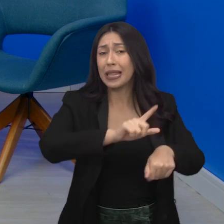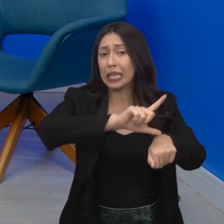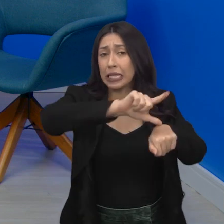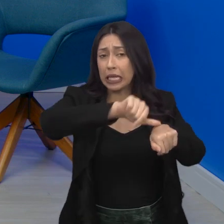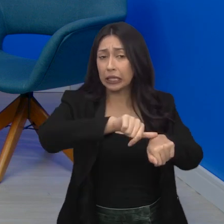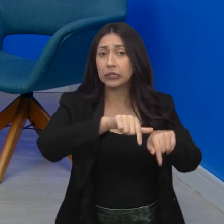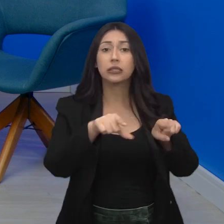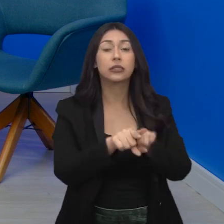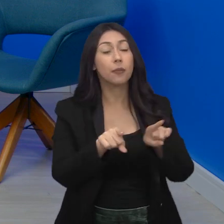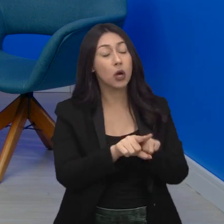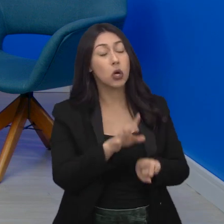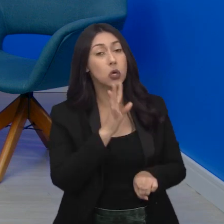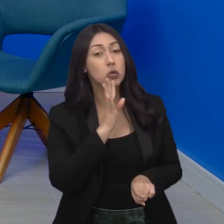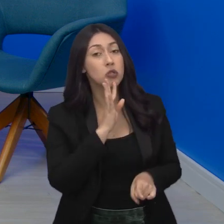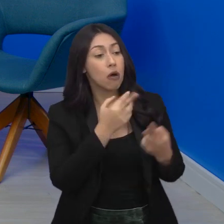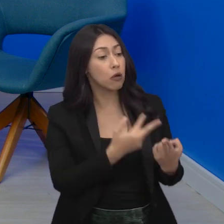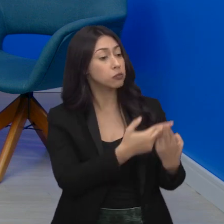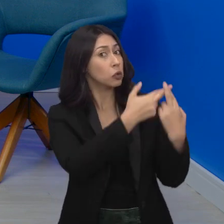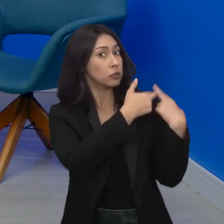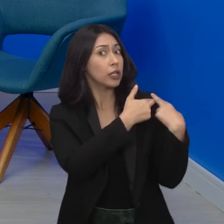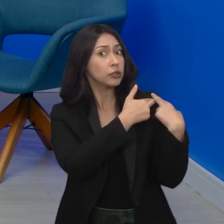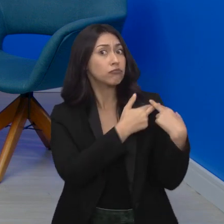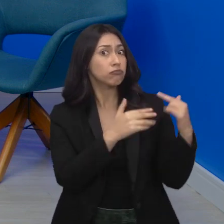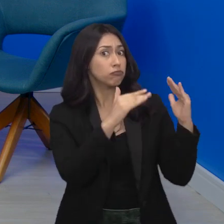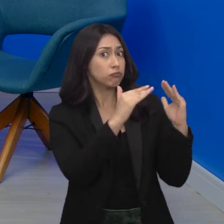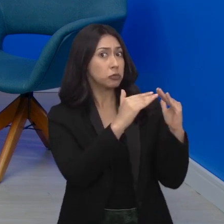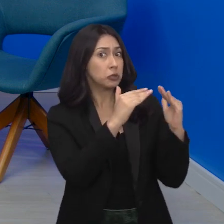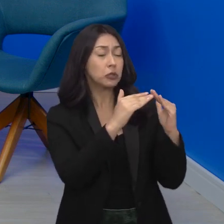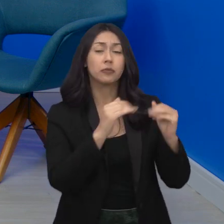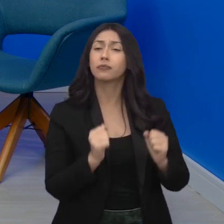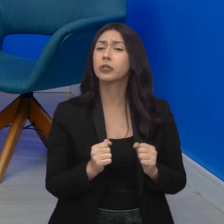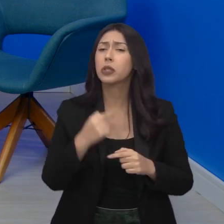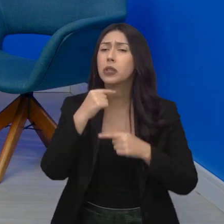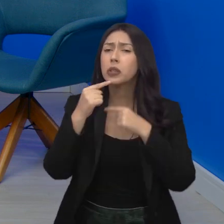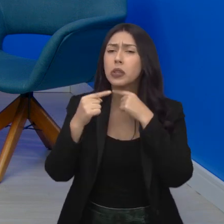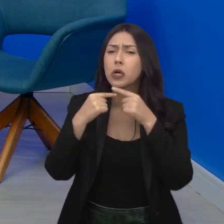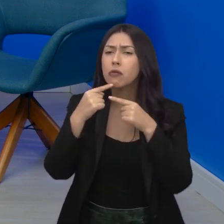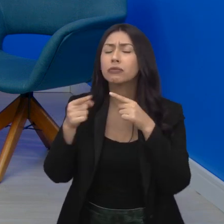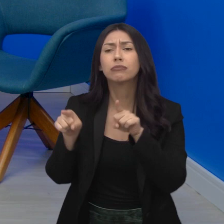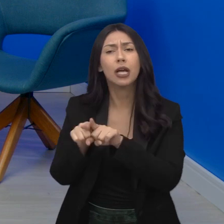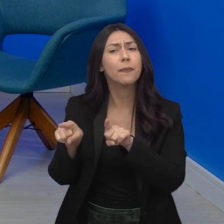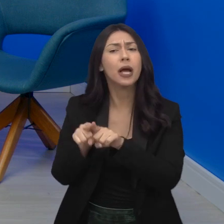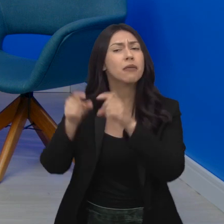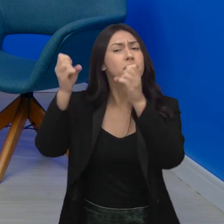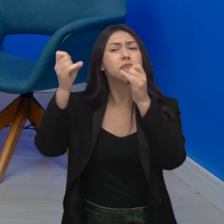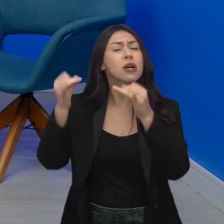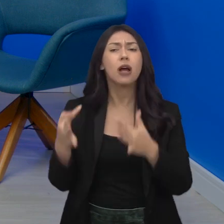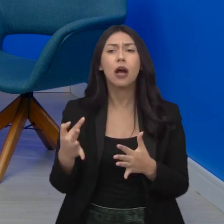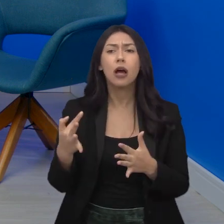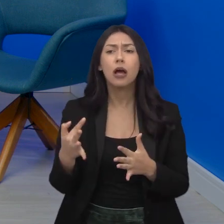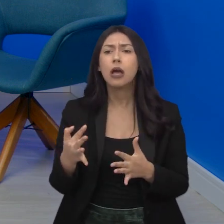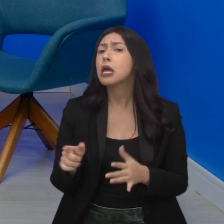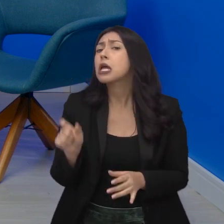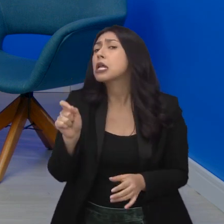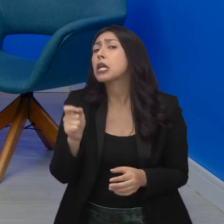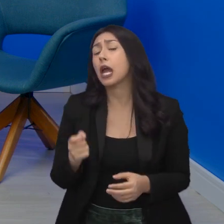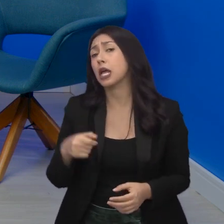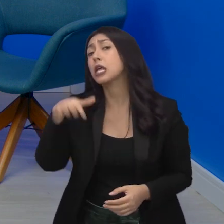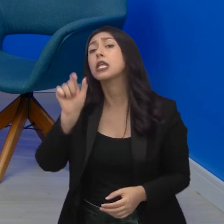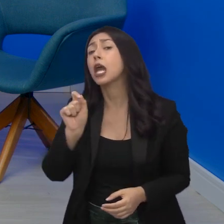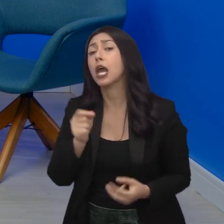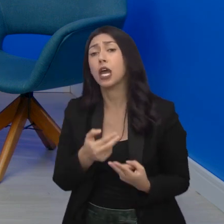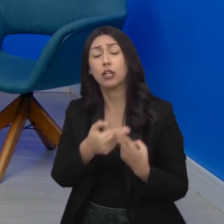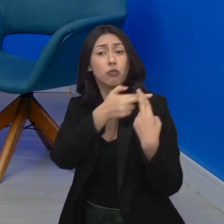conhecer as principais obrigações de um morador. E ainda vai poder tirar dúvidas como de quem é a responsabilidade de pagar o IPTU,